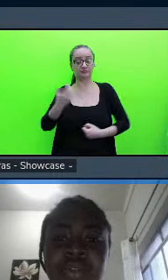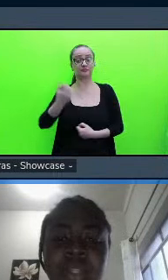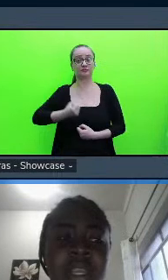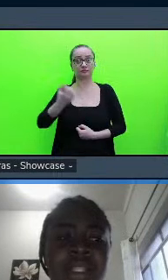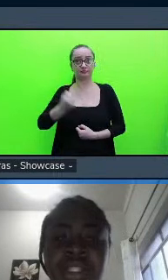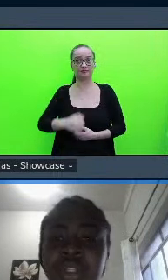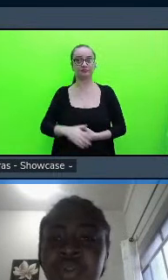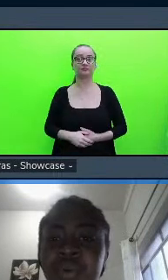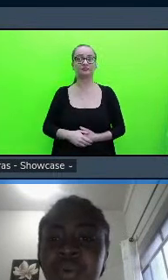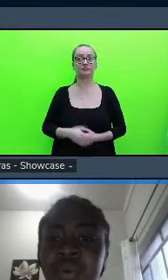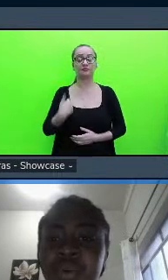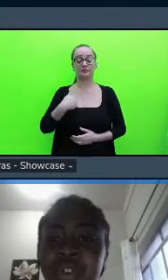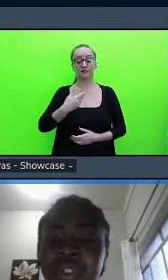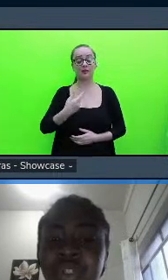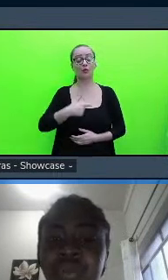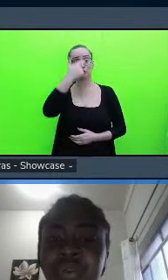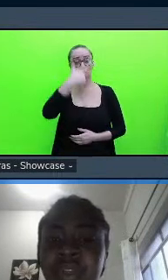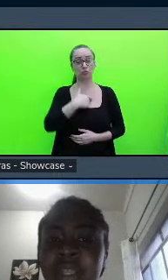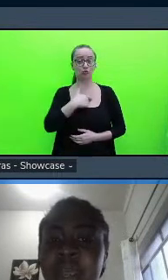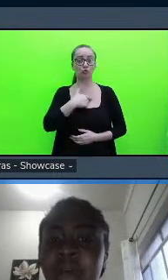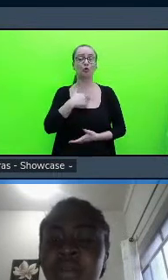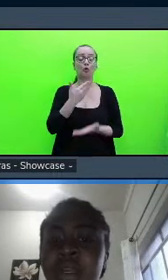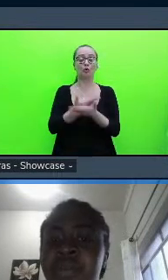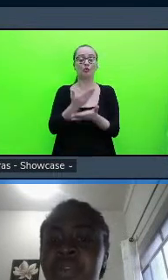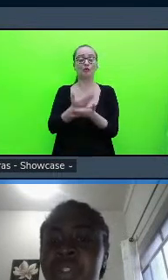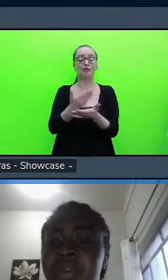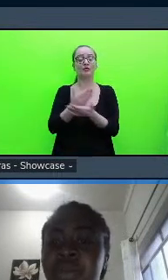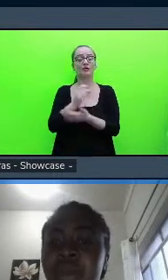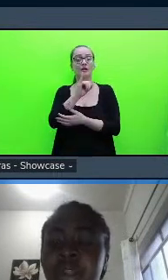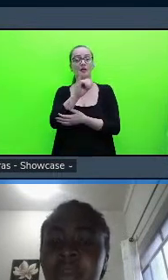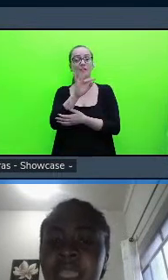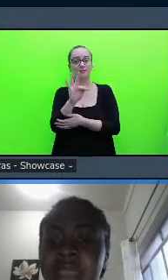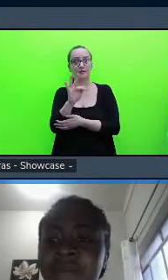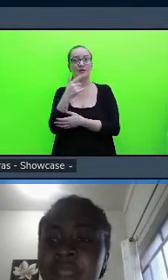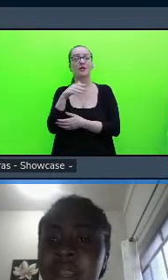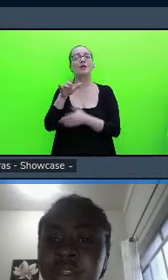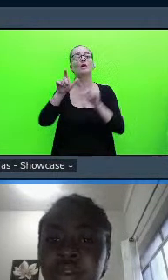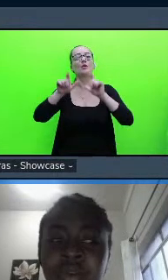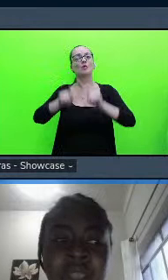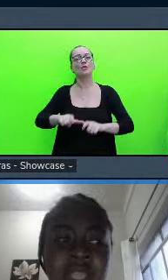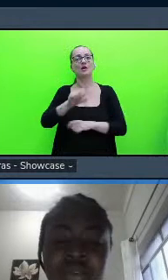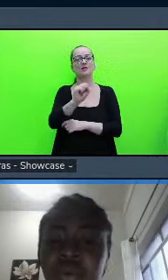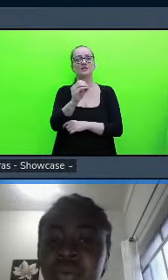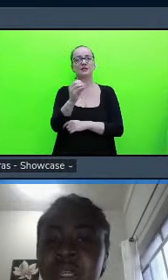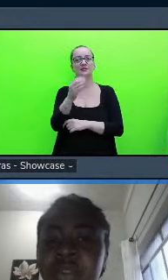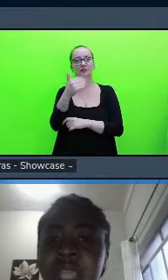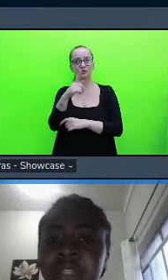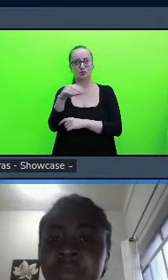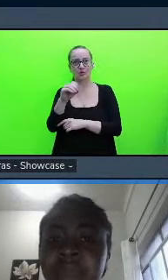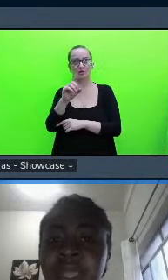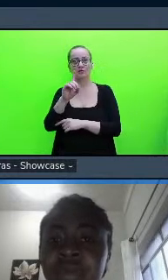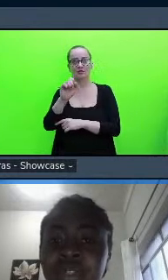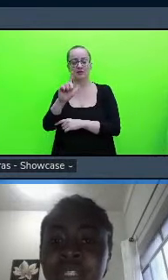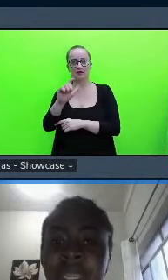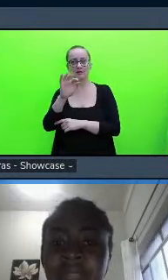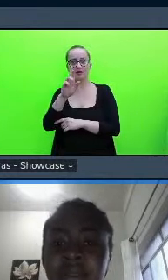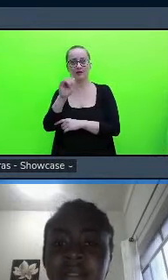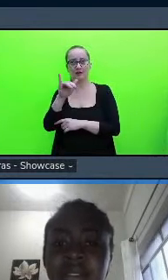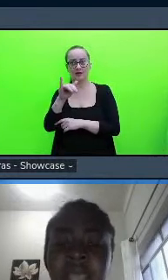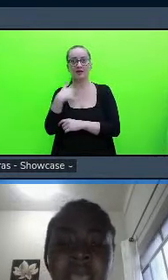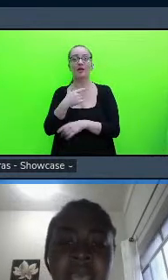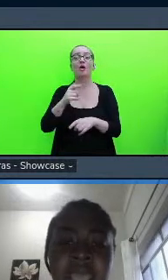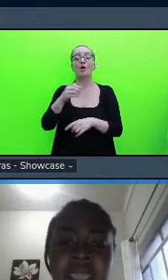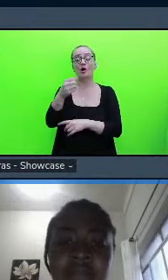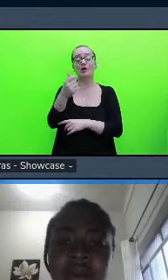sou estudante do Instituto Federal do Campus de São João del Rey, estou cursando o sétimo período de